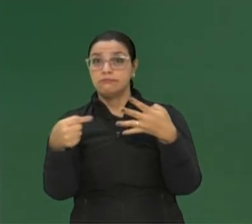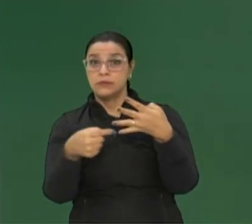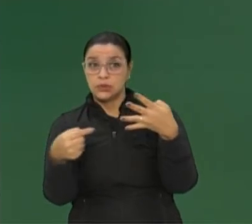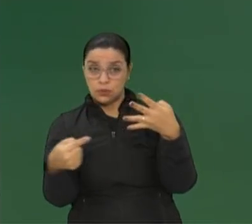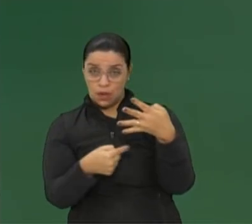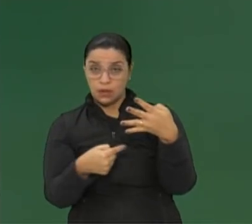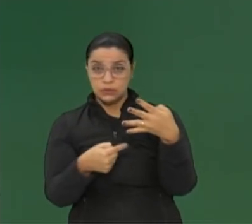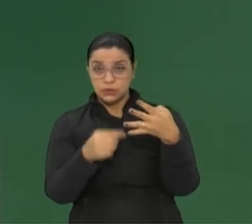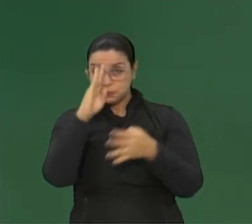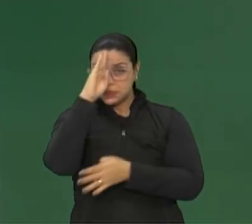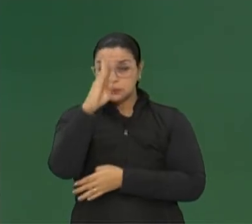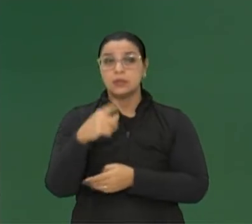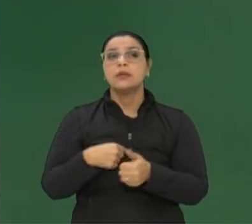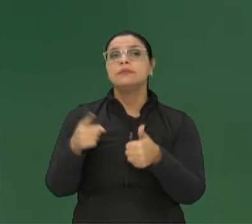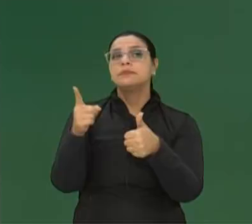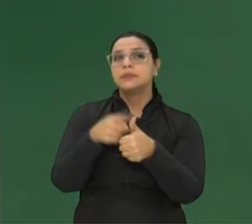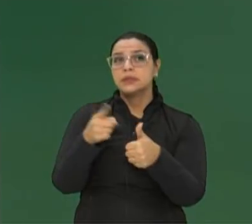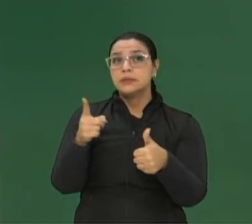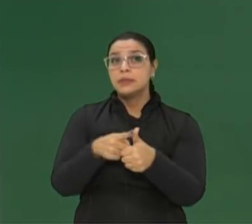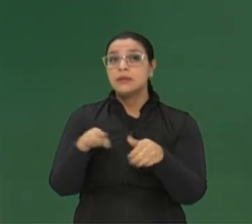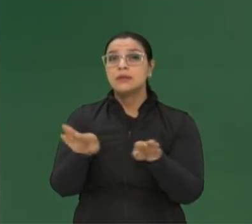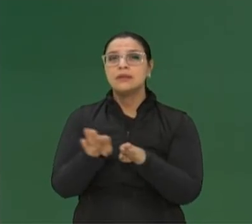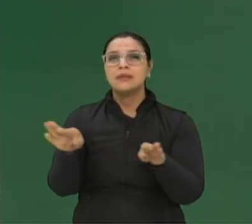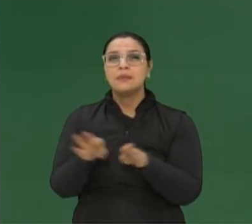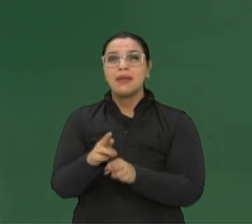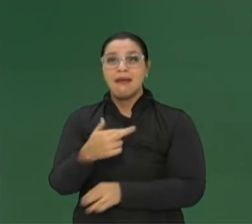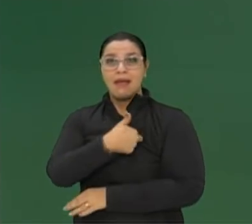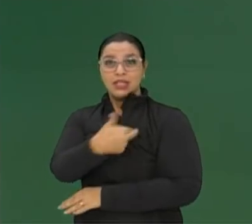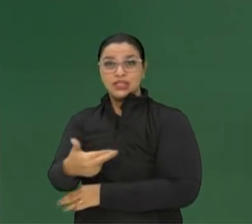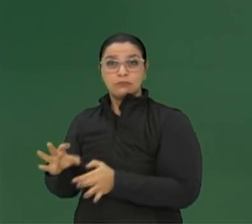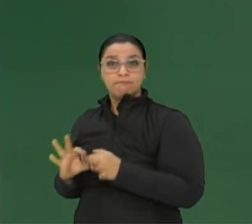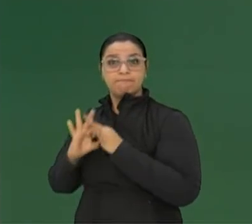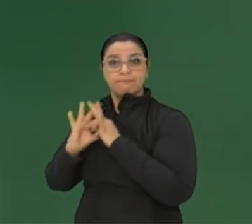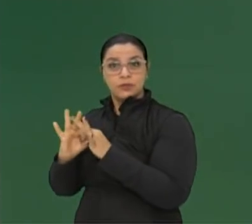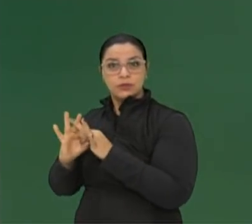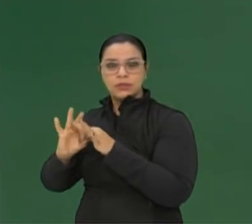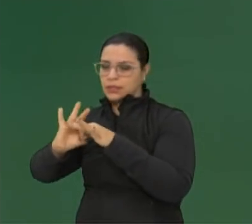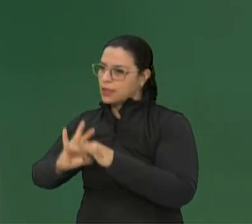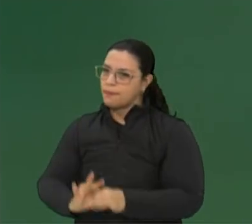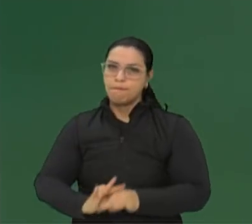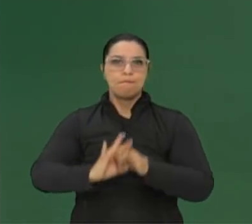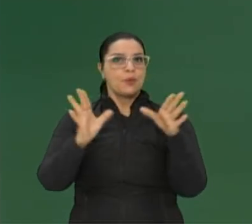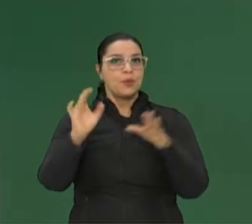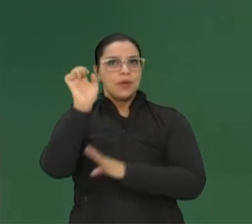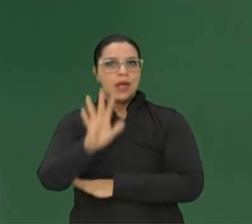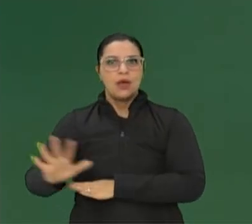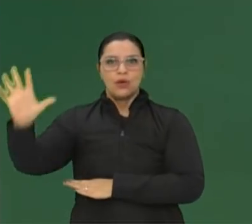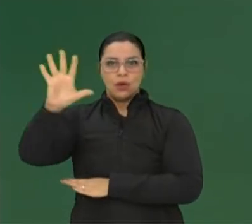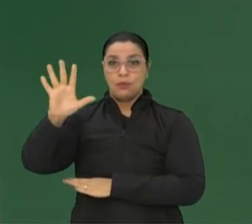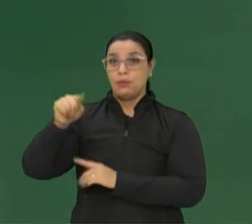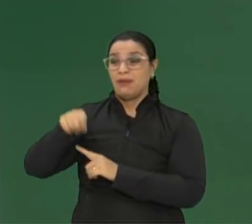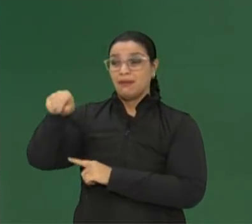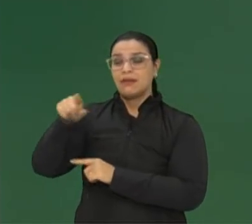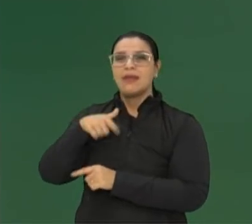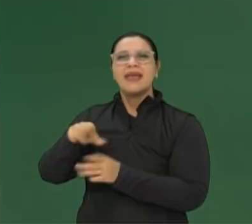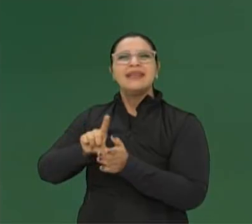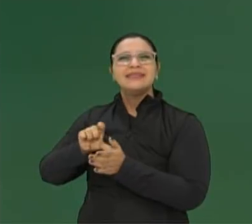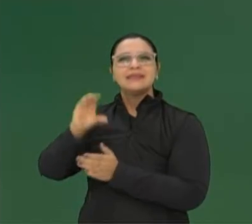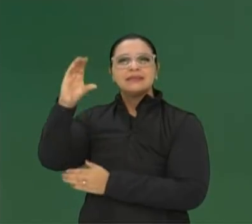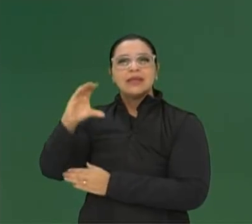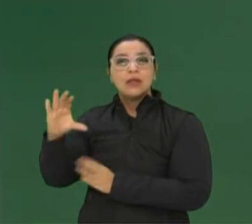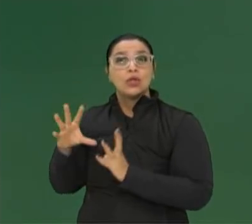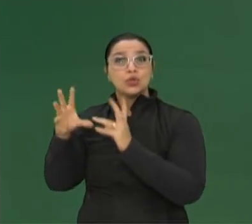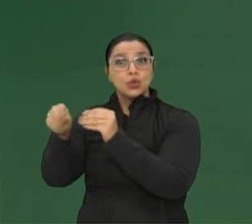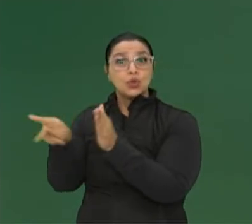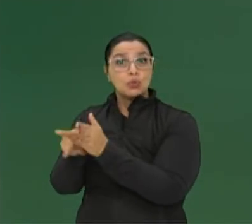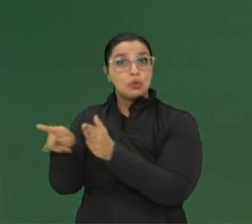selecionei 4 principais. Primeiro ali, né, a quebra da unidade religiosa europeia, né, a quebra da unidade religiosa que existia na Europa, onde existia